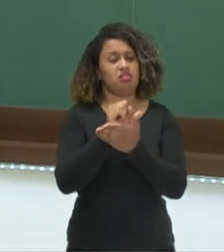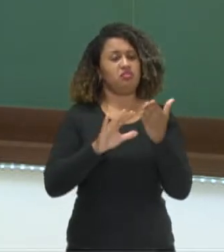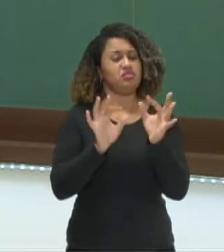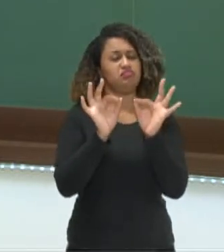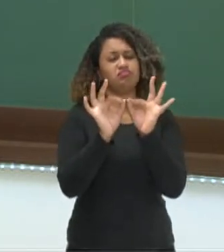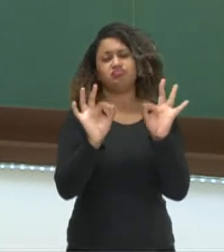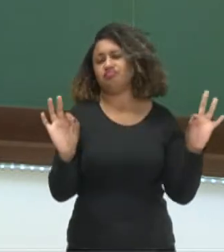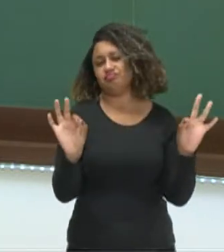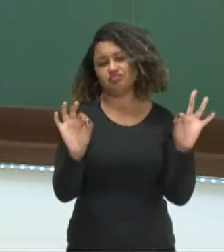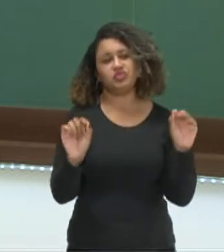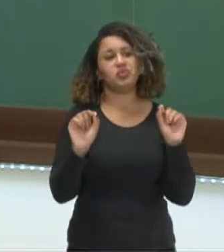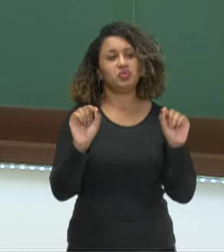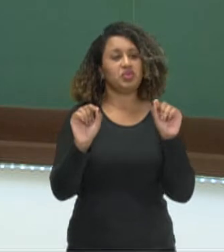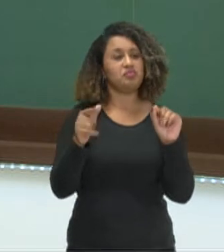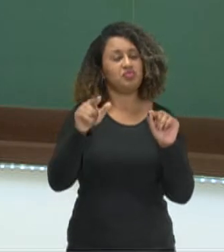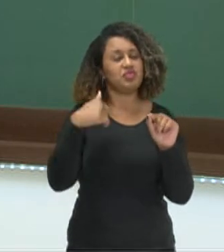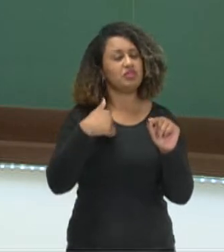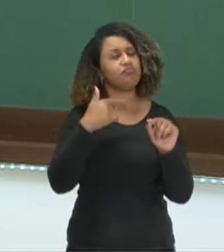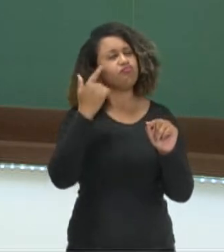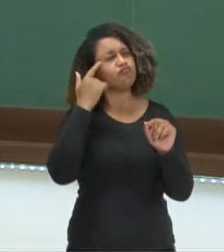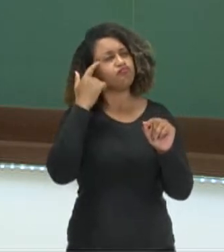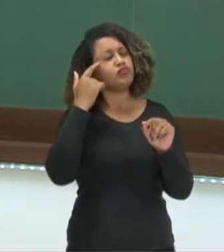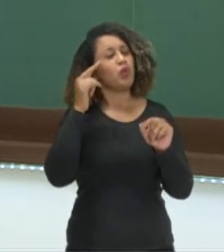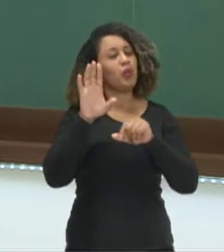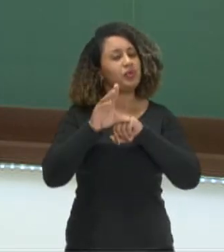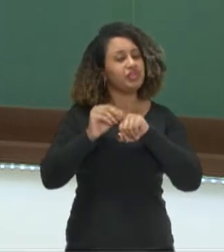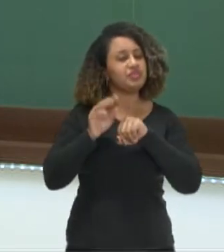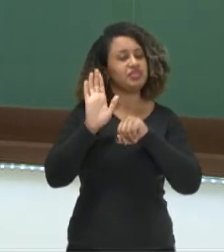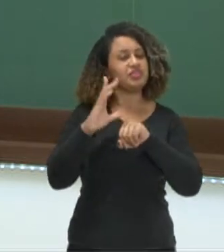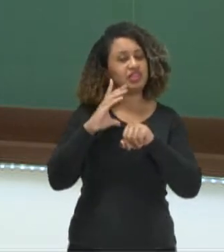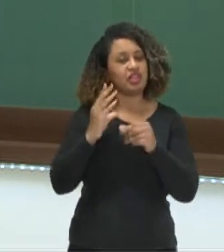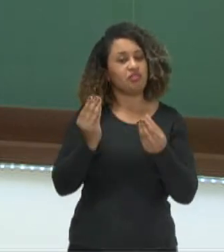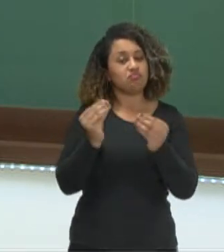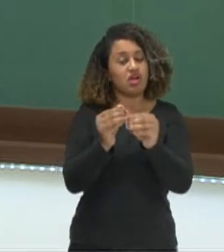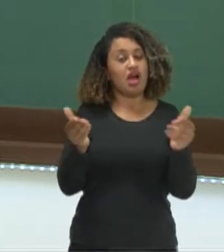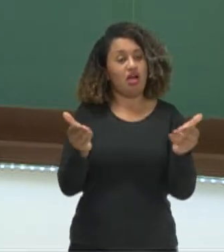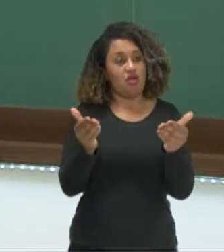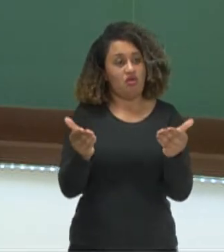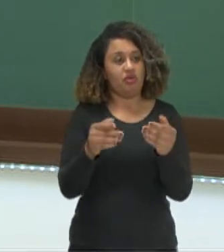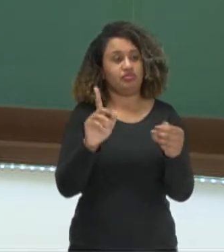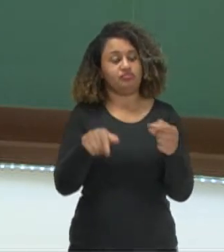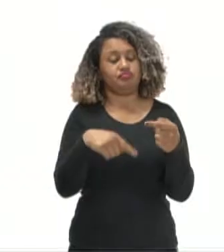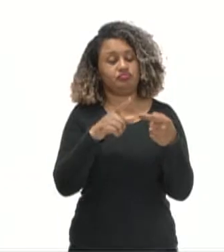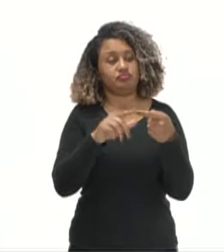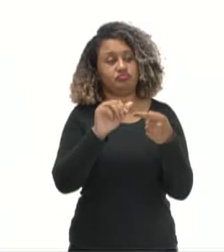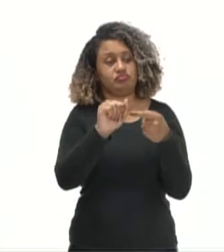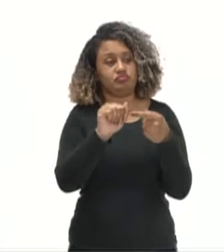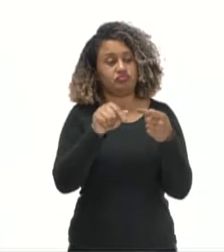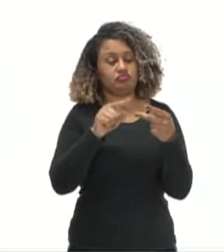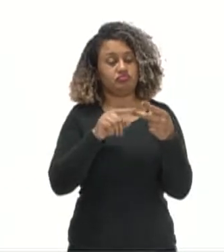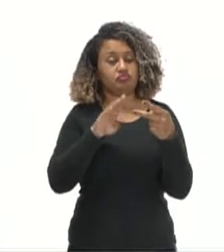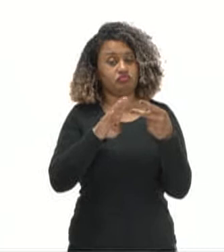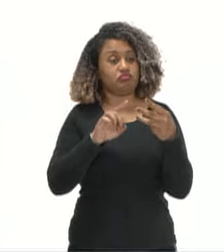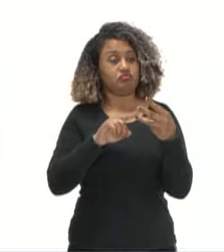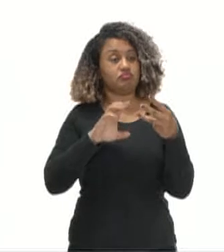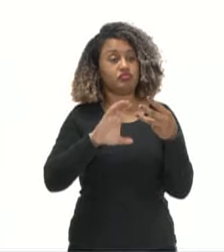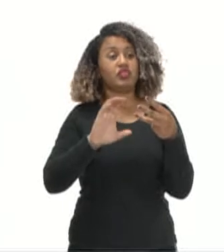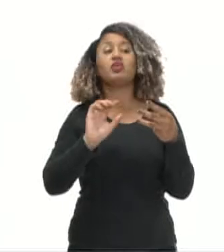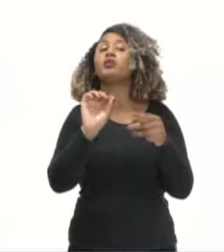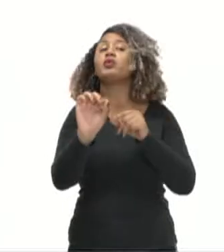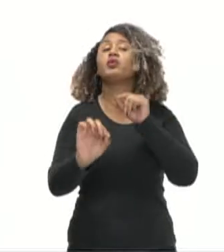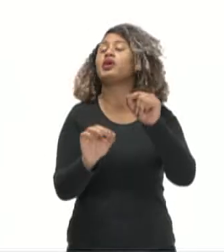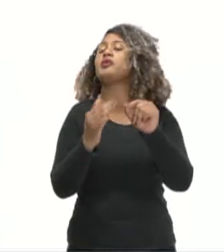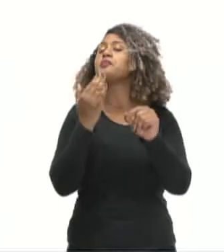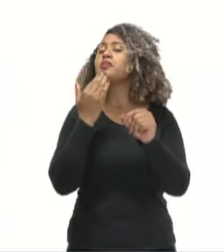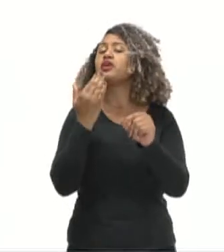bem simples, só para você aplicar os conhecimentos que você viu até agora. Nesse exercício, ele fala